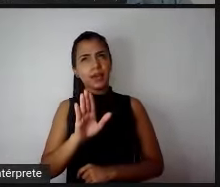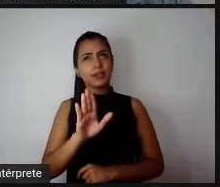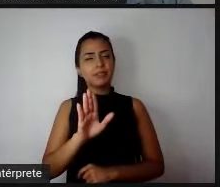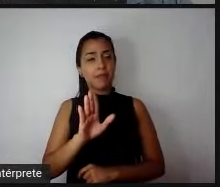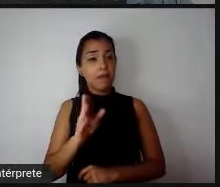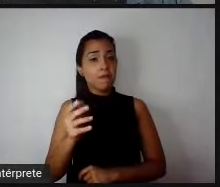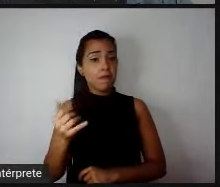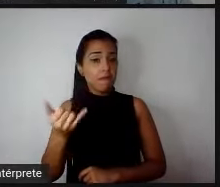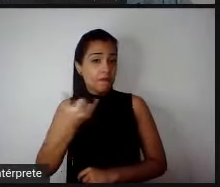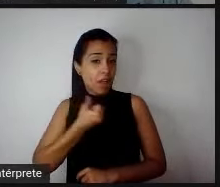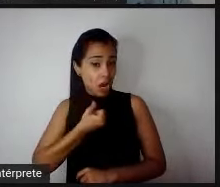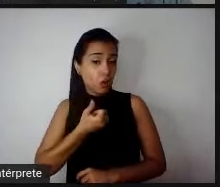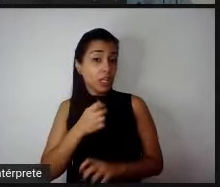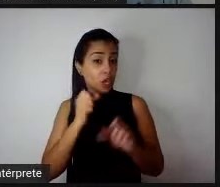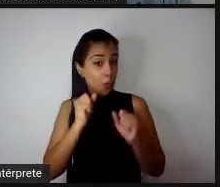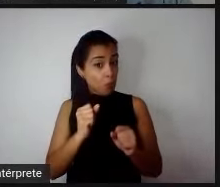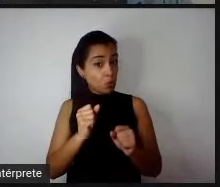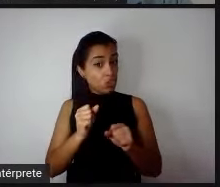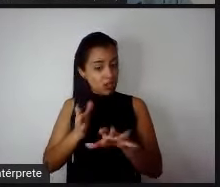poderia ter seguido,